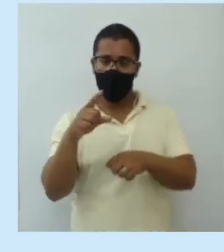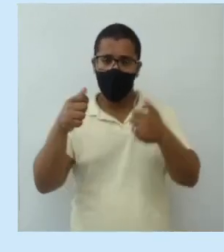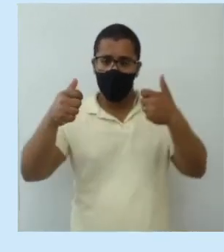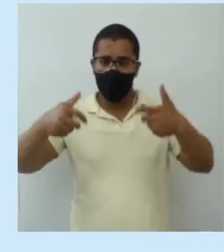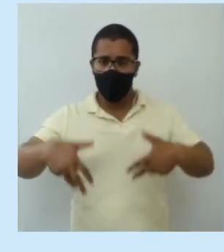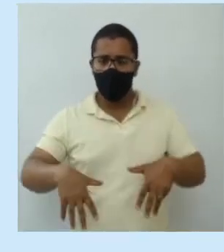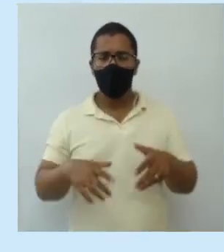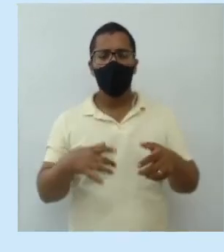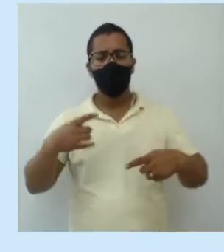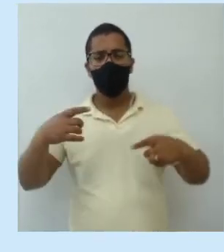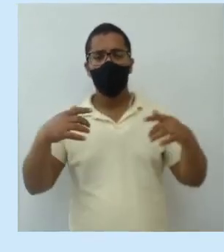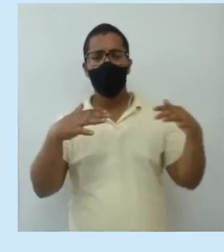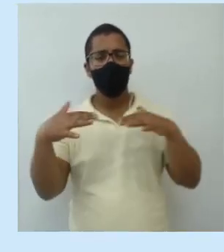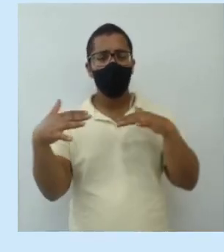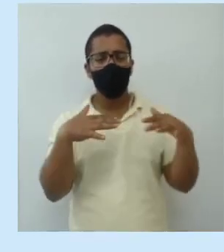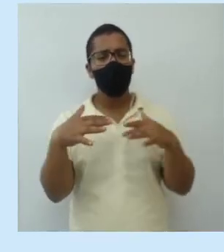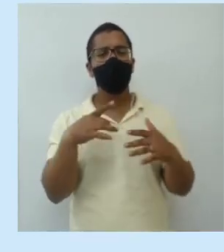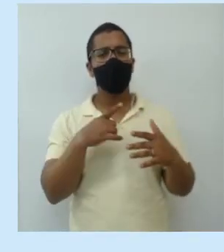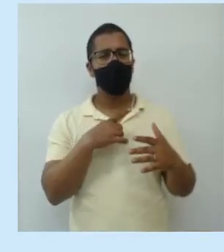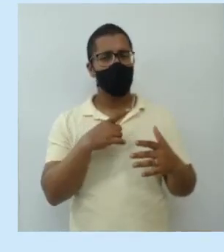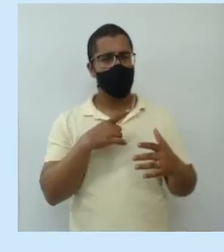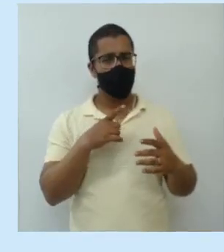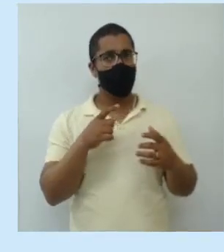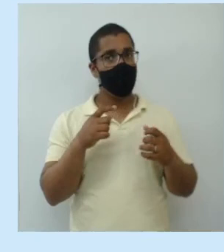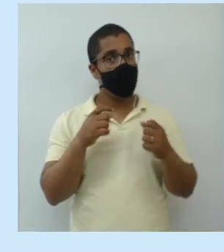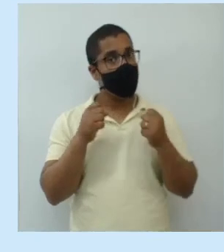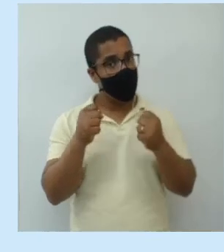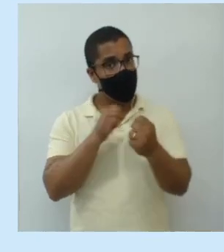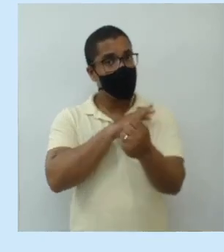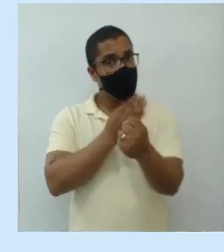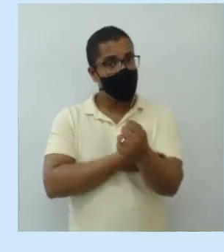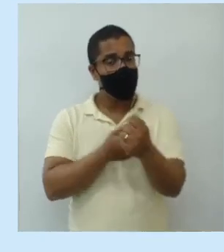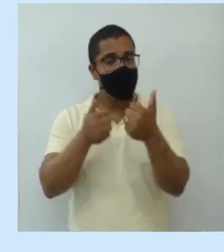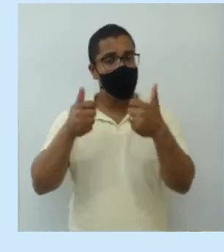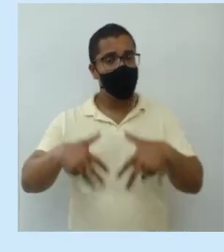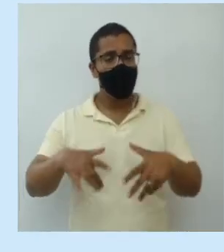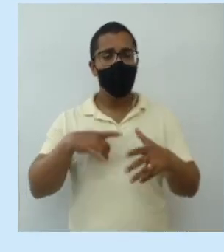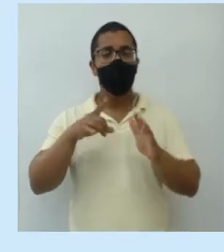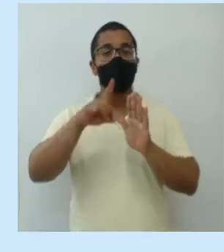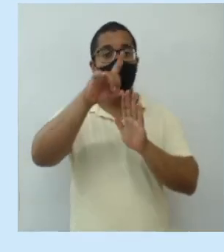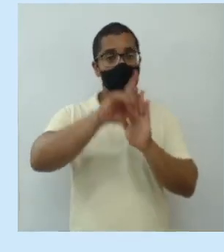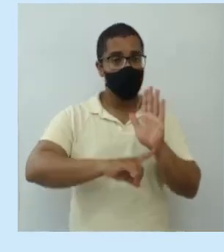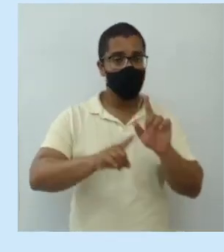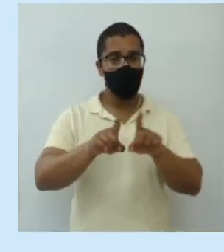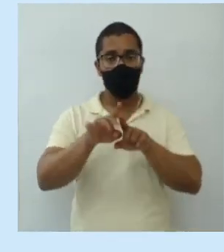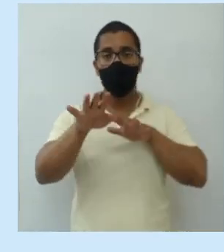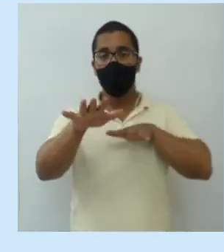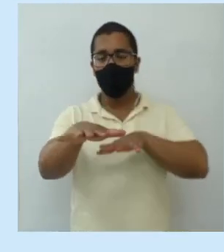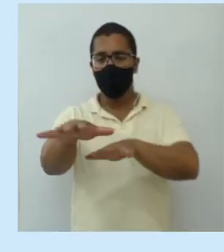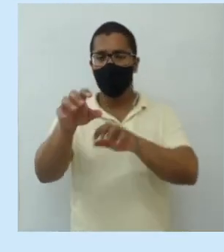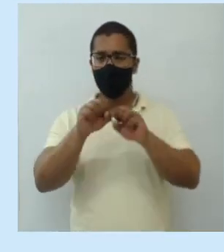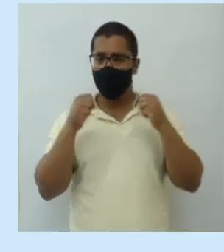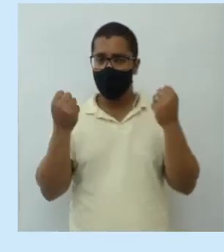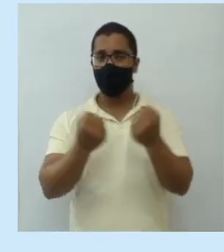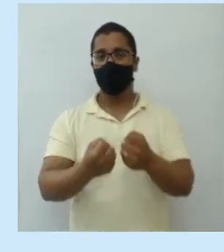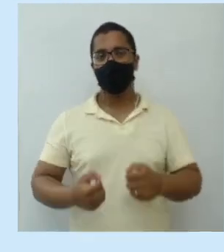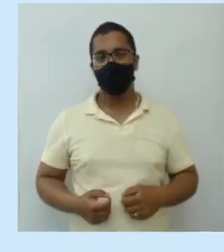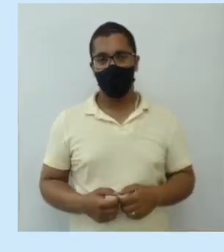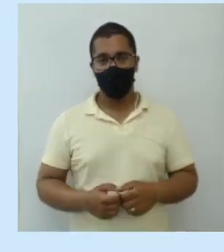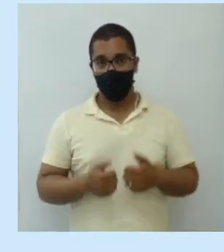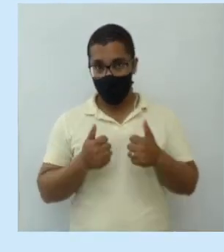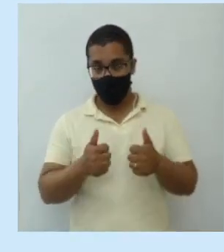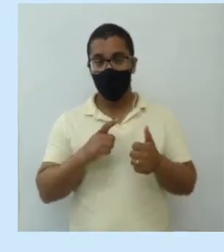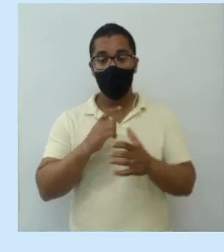esse debate, um fortalecimento sobre a questão dos direitos e dos movimentos sociais, certo?